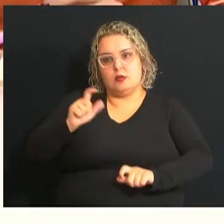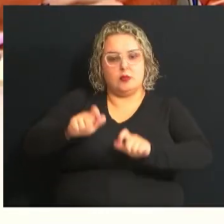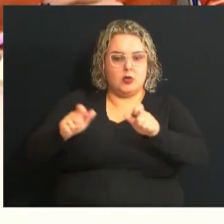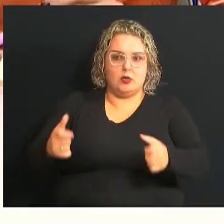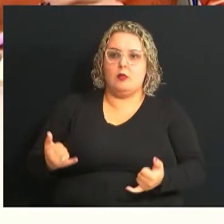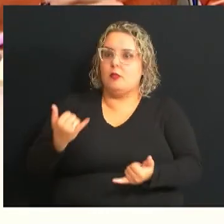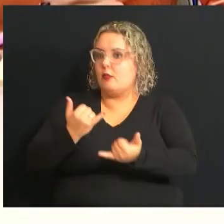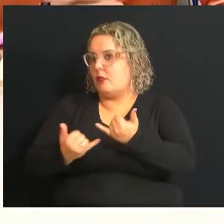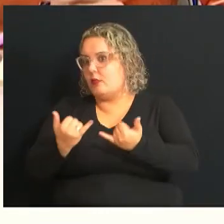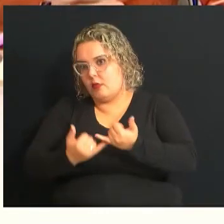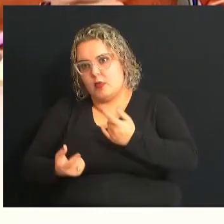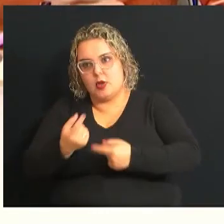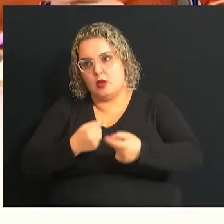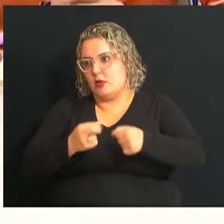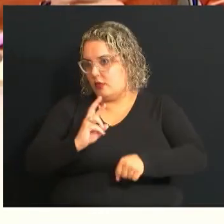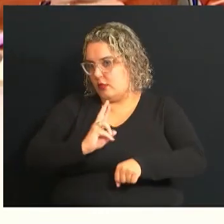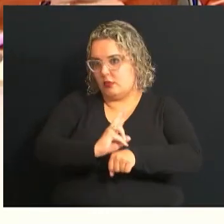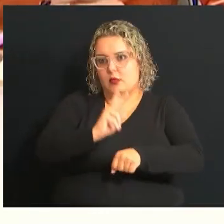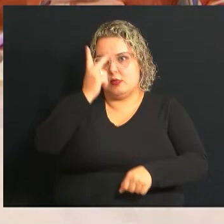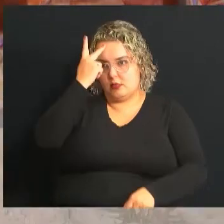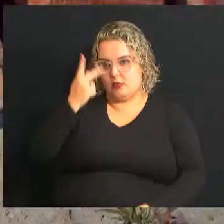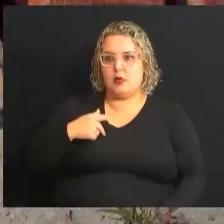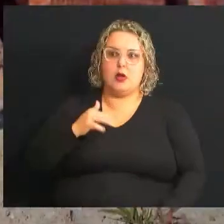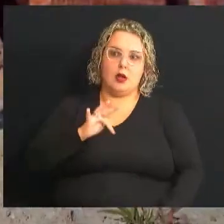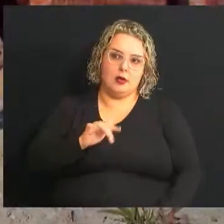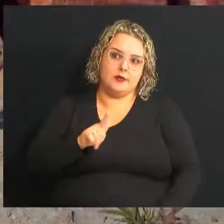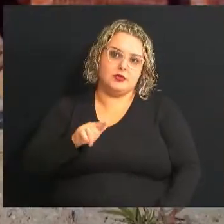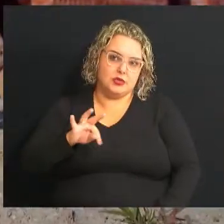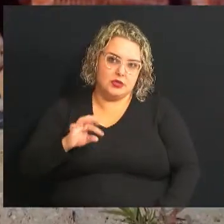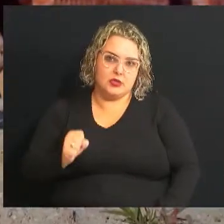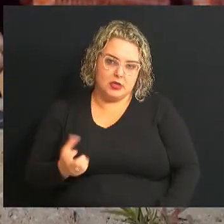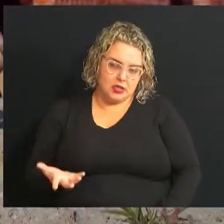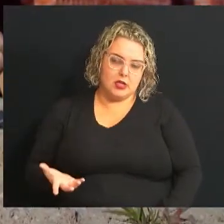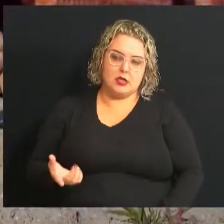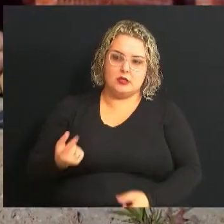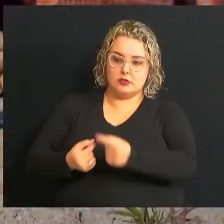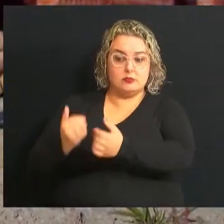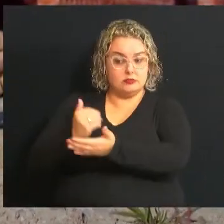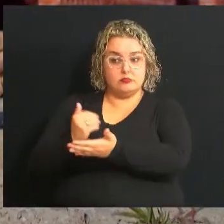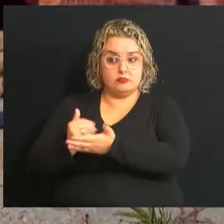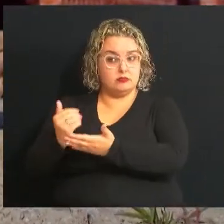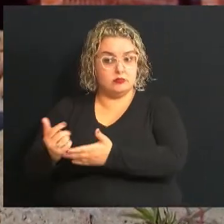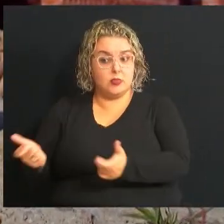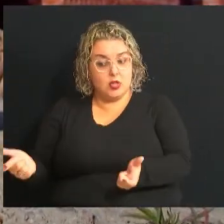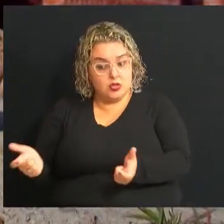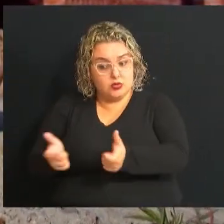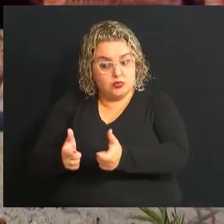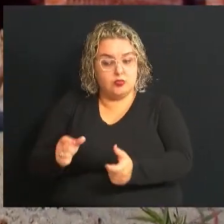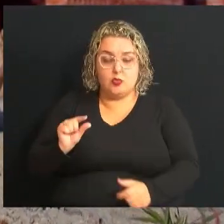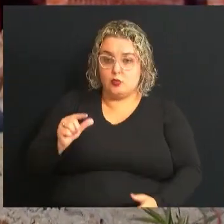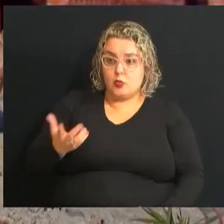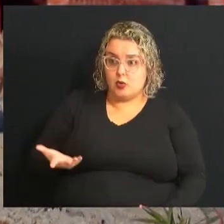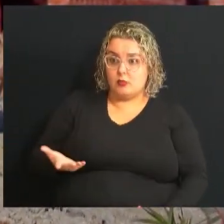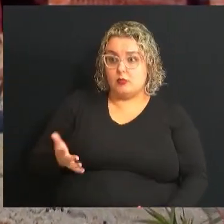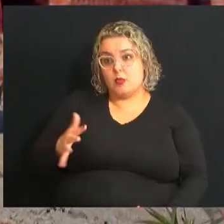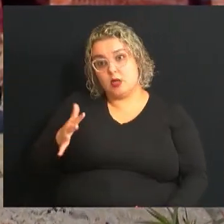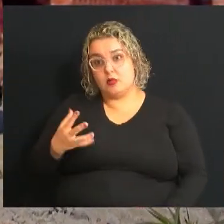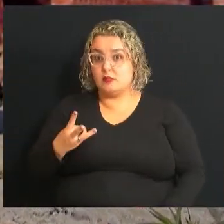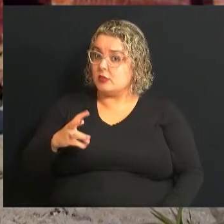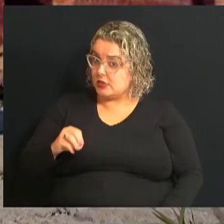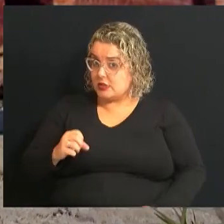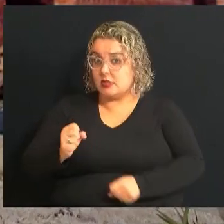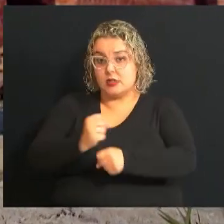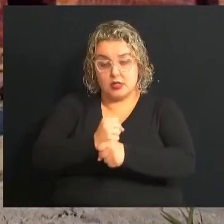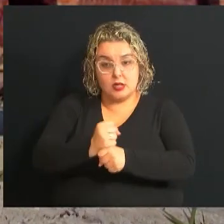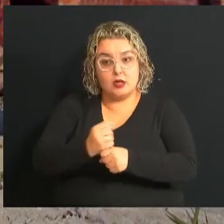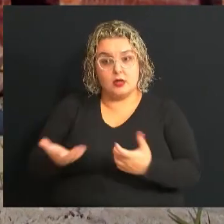de recursos próprios, de FGTS e financiamento e diminuam um pouco esse prazo. Mas em média é 30 anos.